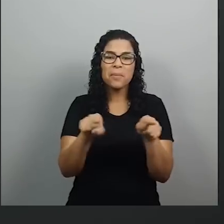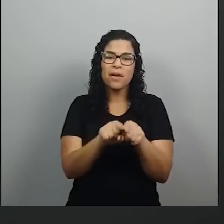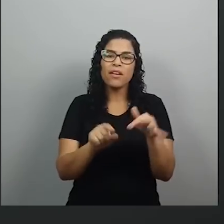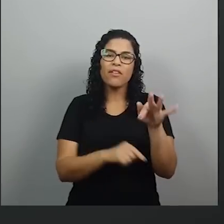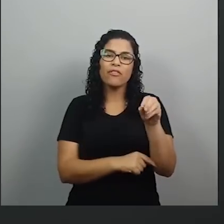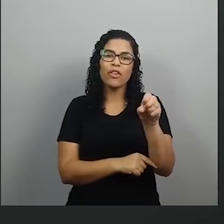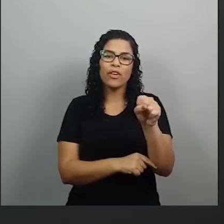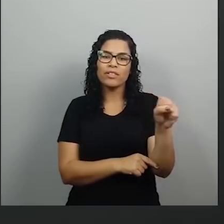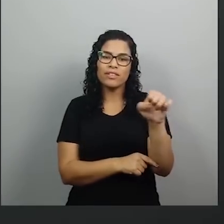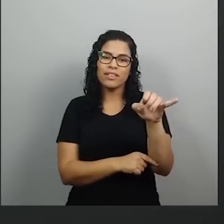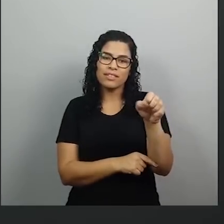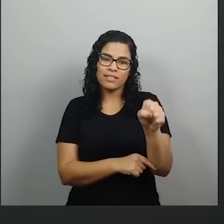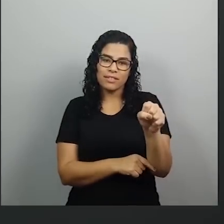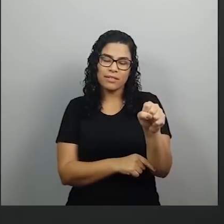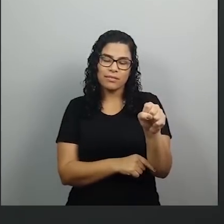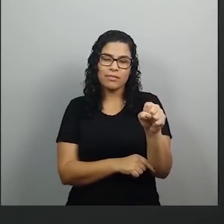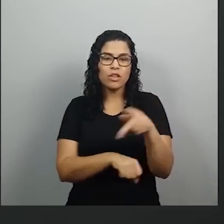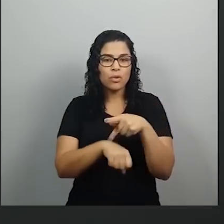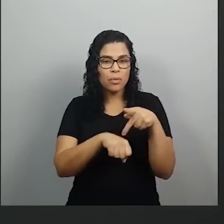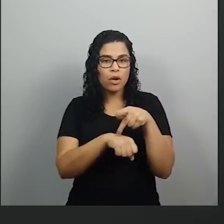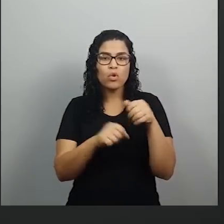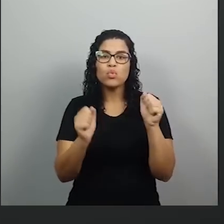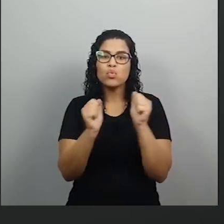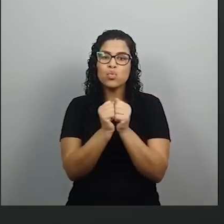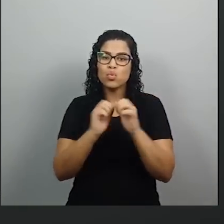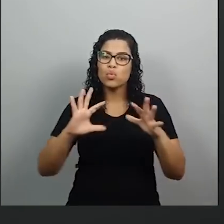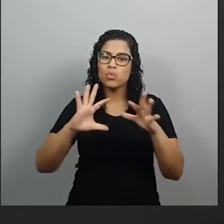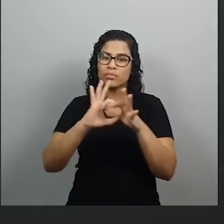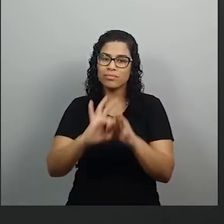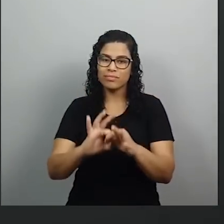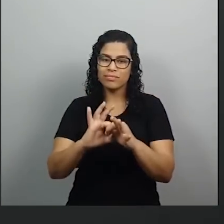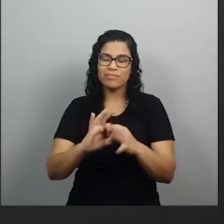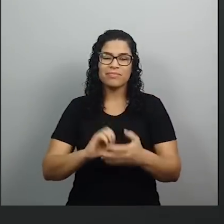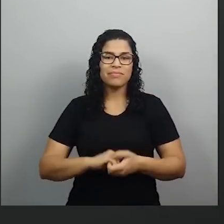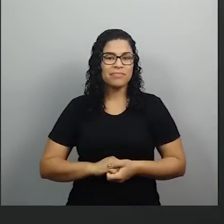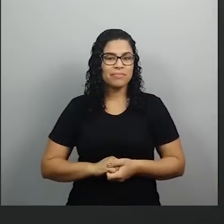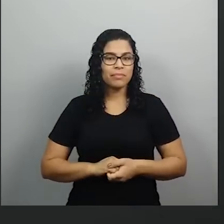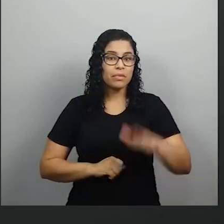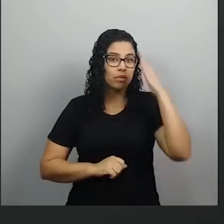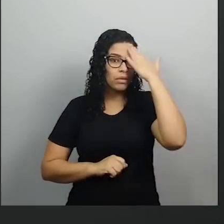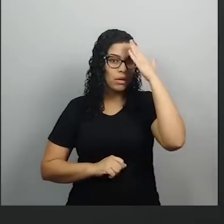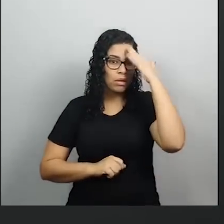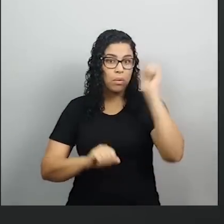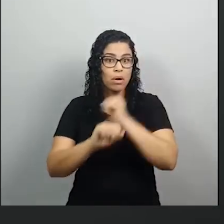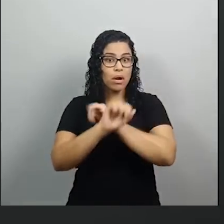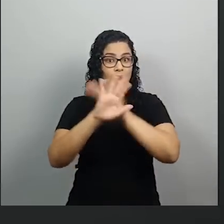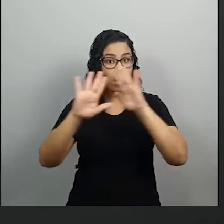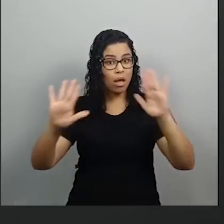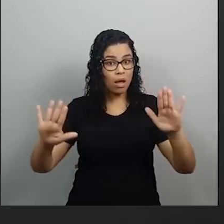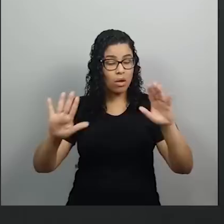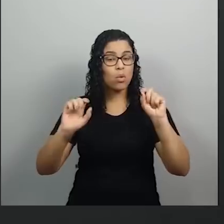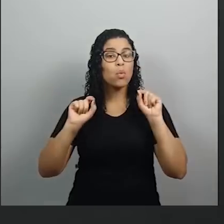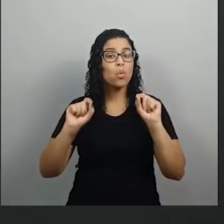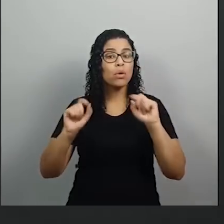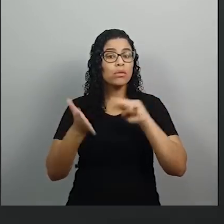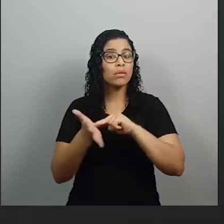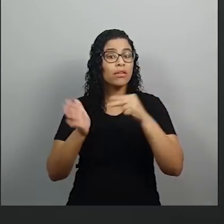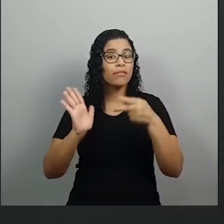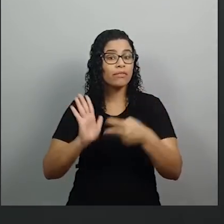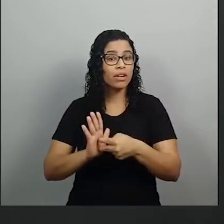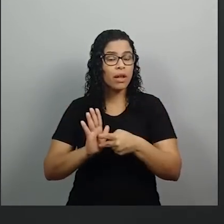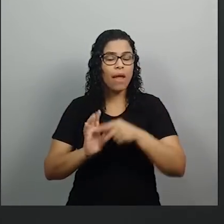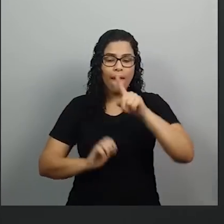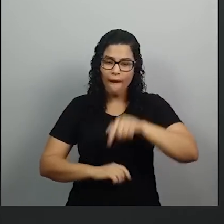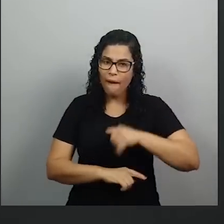estudar as rochas. Isso tá junto. Então você já entendeu o que são os fósseis e já entendeu que é útil,